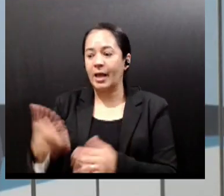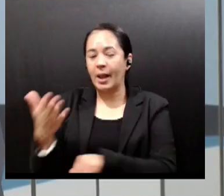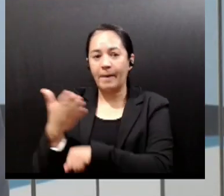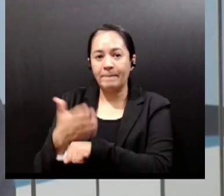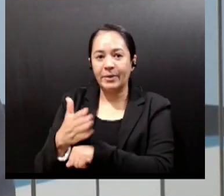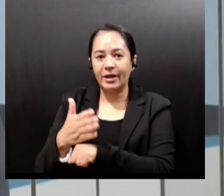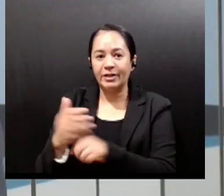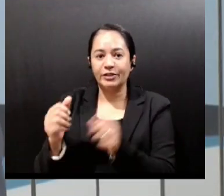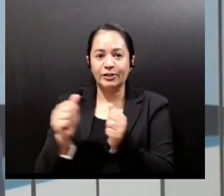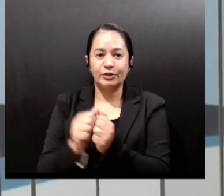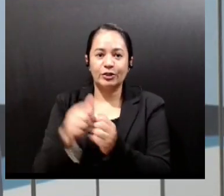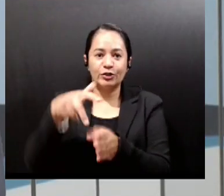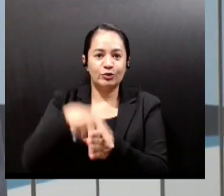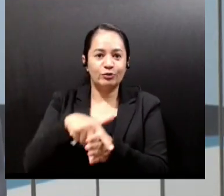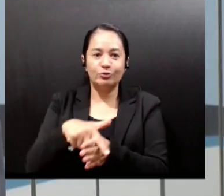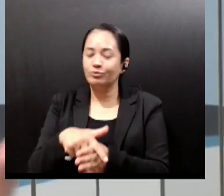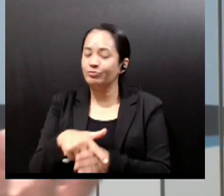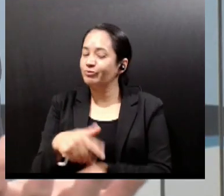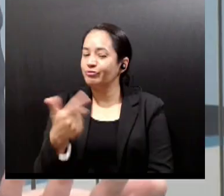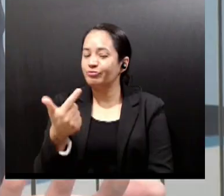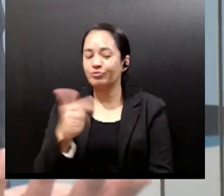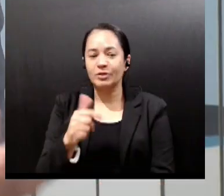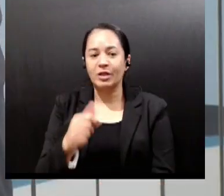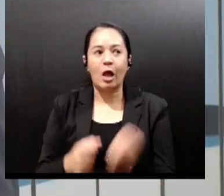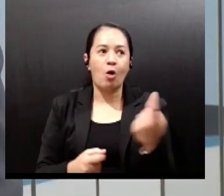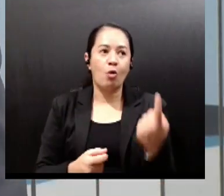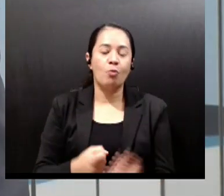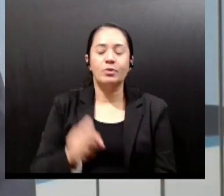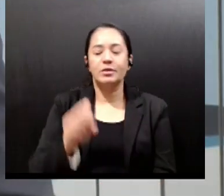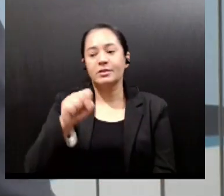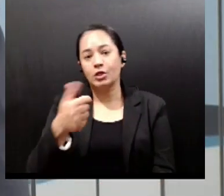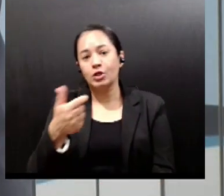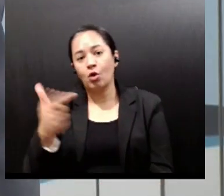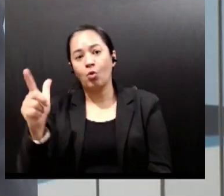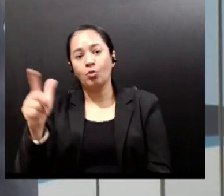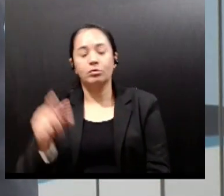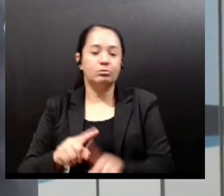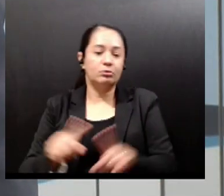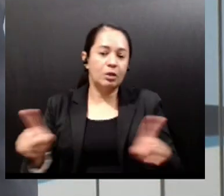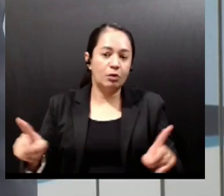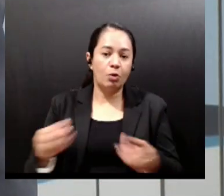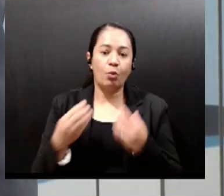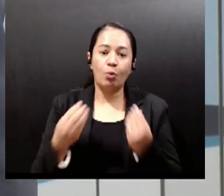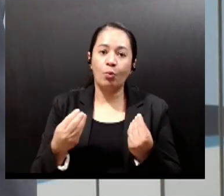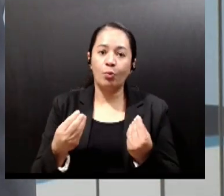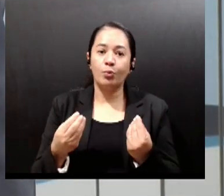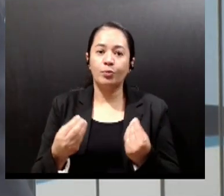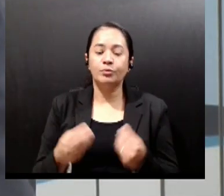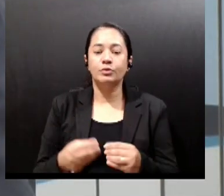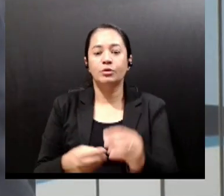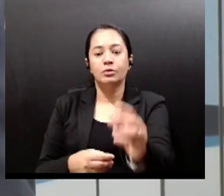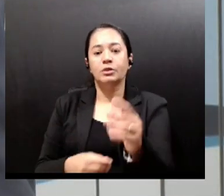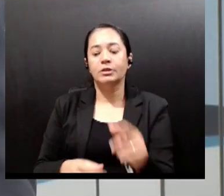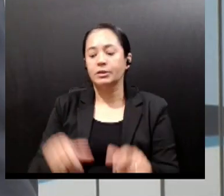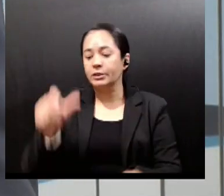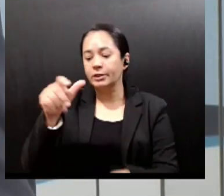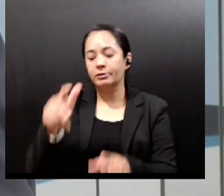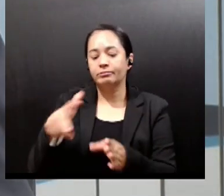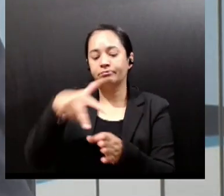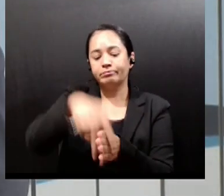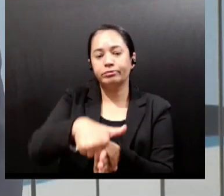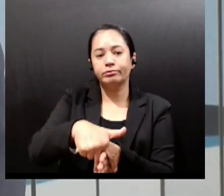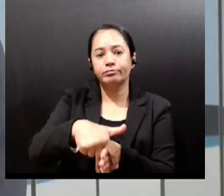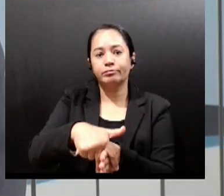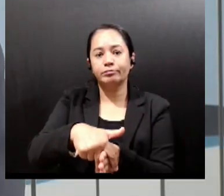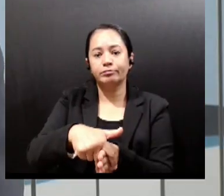motocicleta. Algumas pessoas sim, outras não. Então, como que o motociclista o